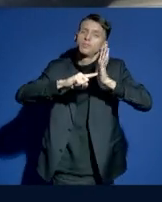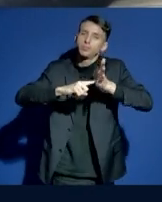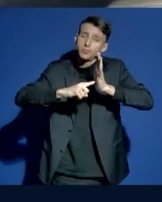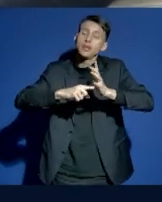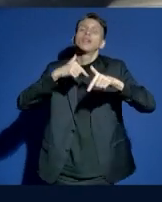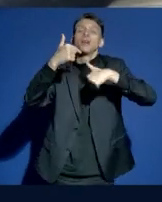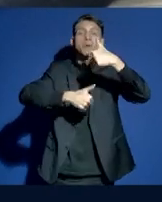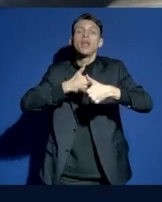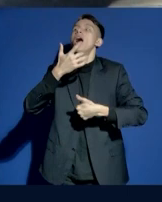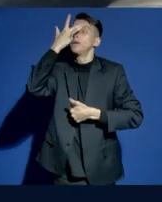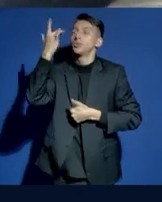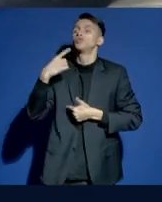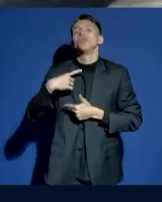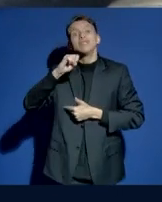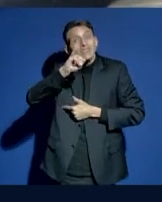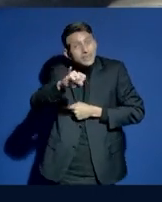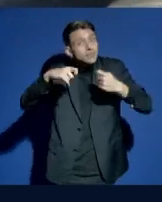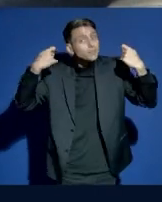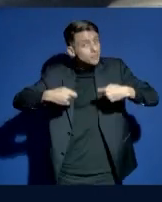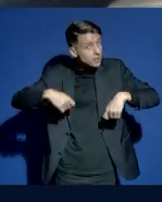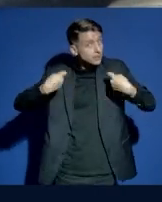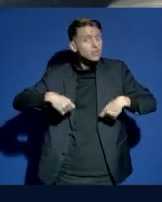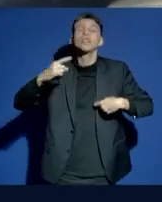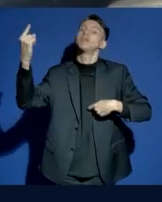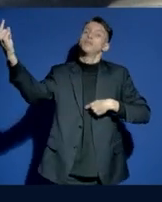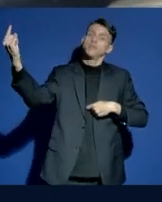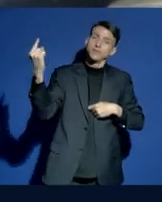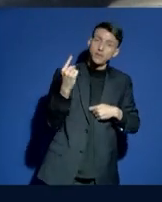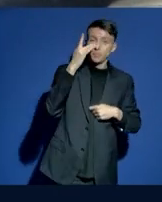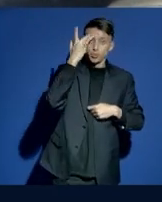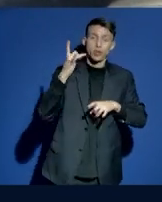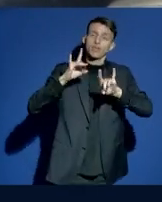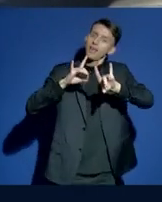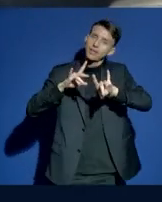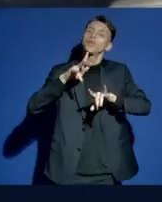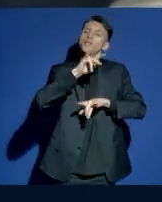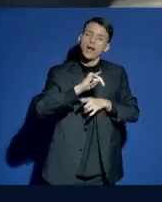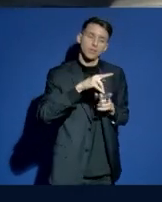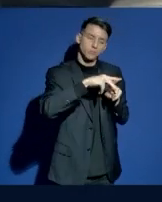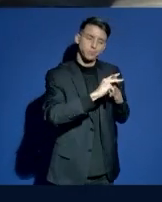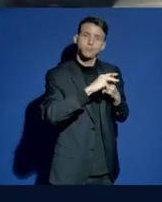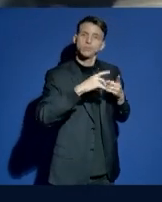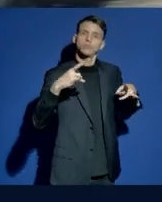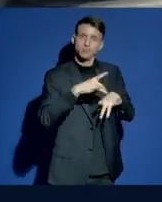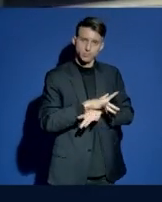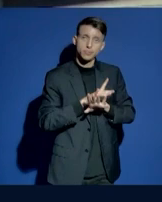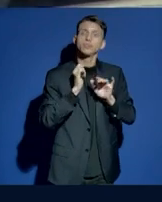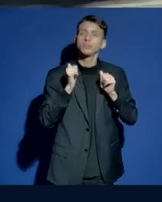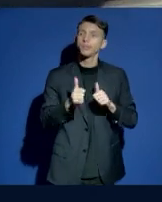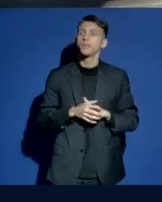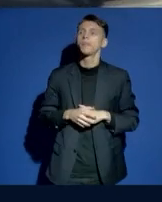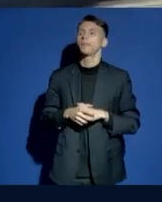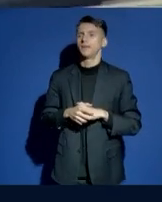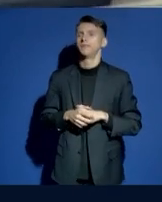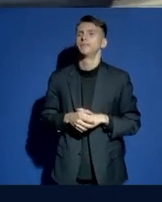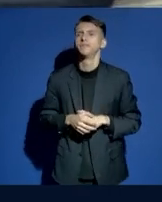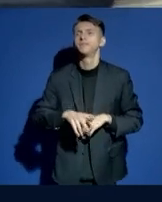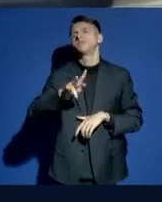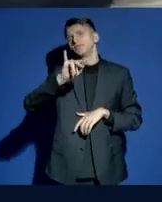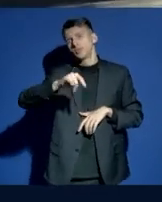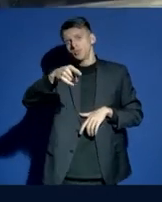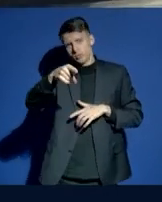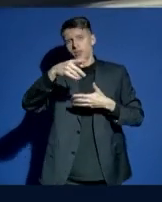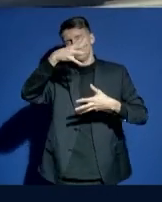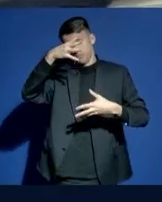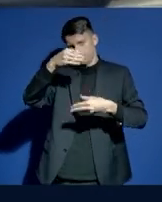dele até que um técnico se for necessário se desloque até aquele local eu vou pegar essa sua